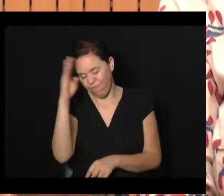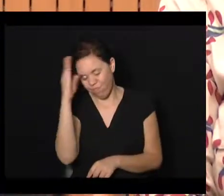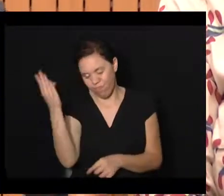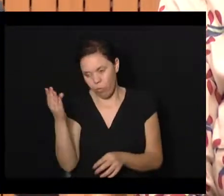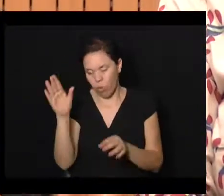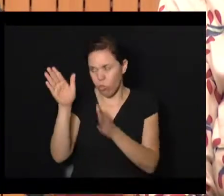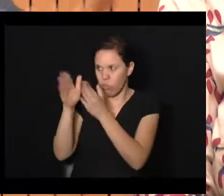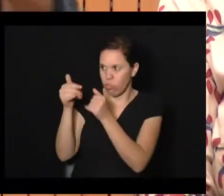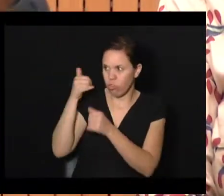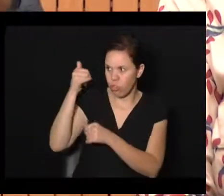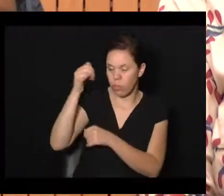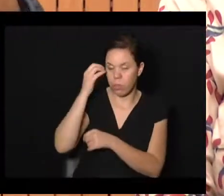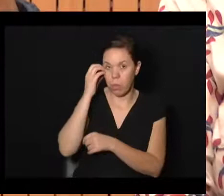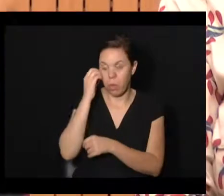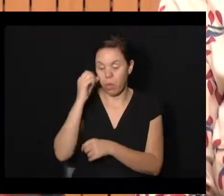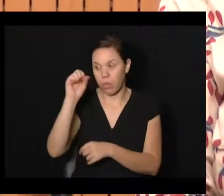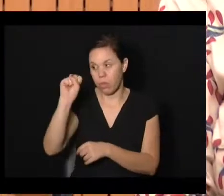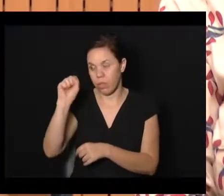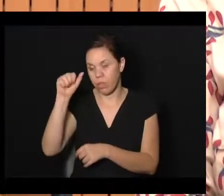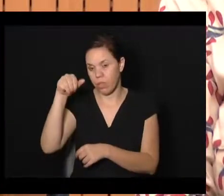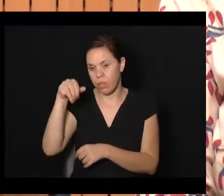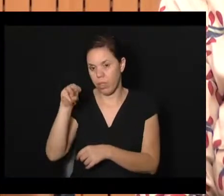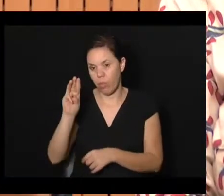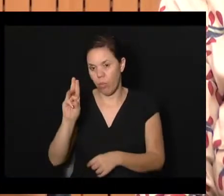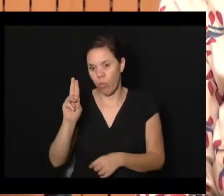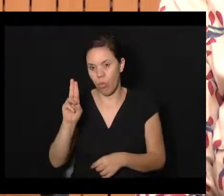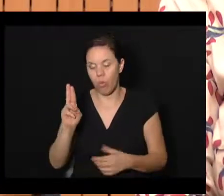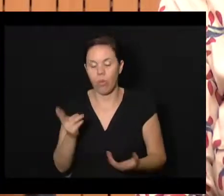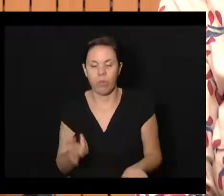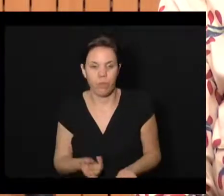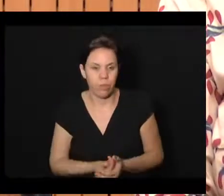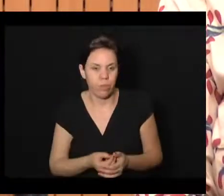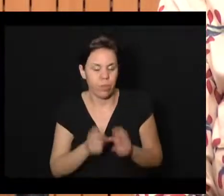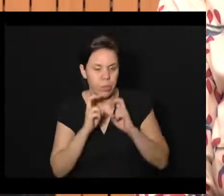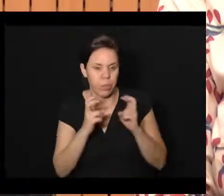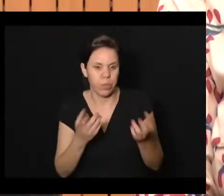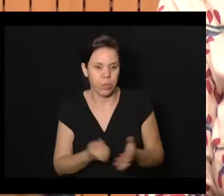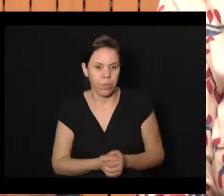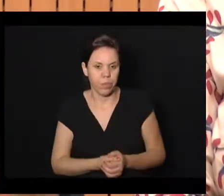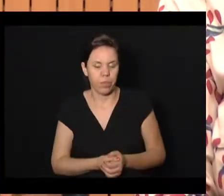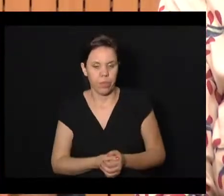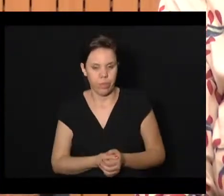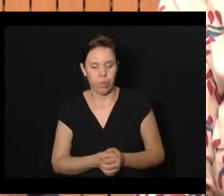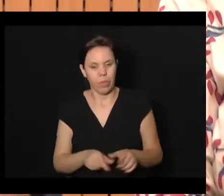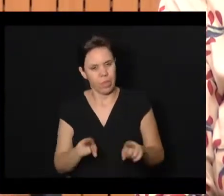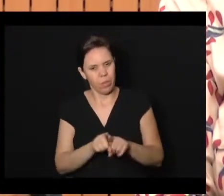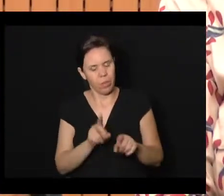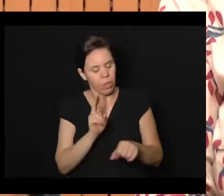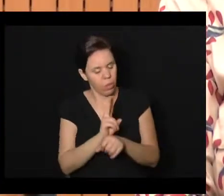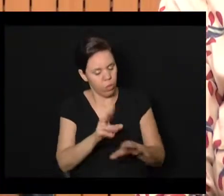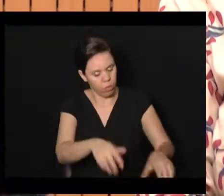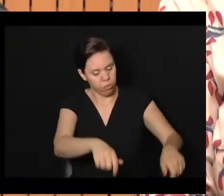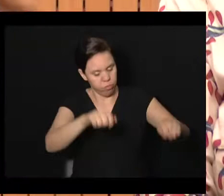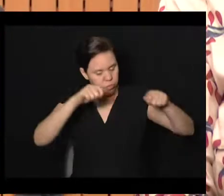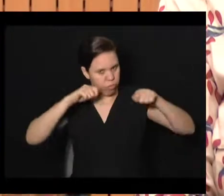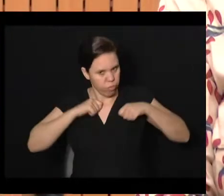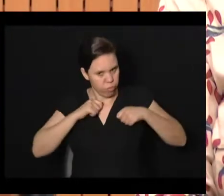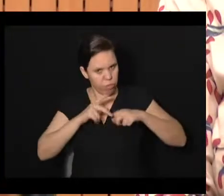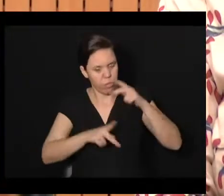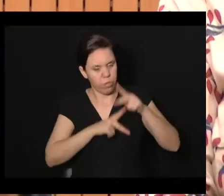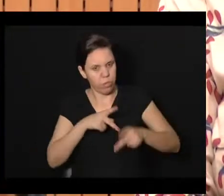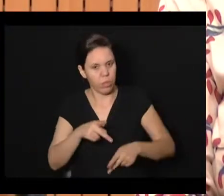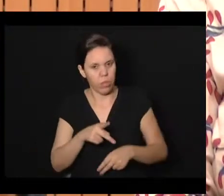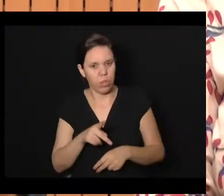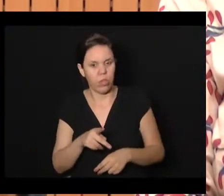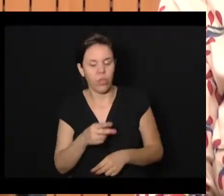samu para que essa pessoa seja levado até o pronto-socorro e dependendo do caso ela chega até a cobrir a pessoa na rua para que o frio